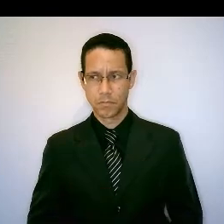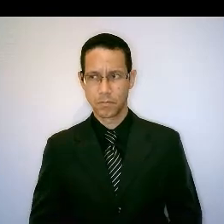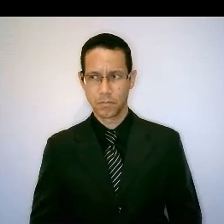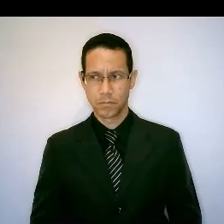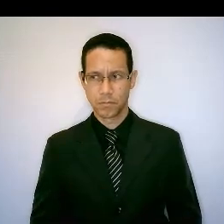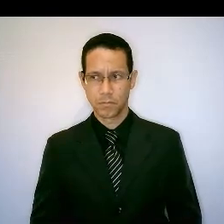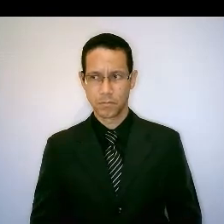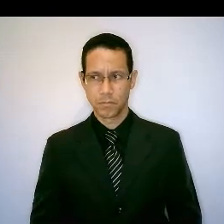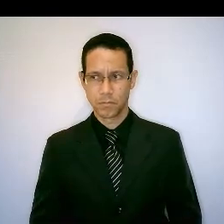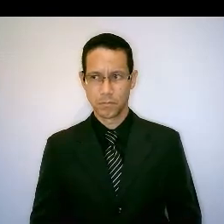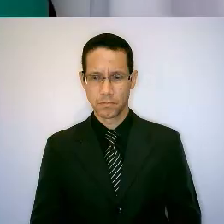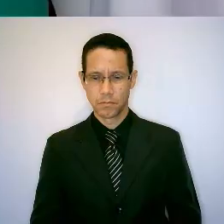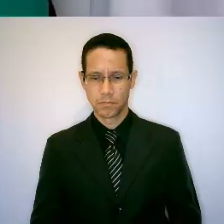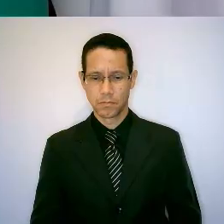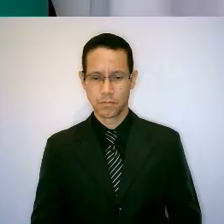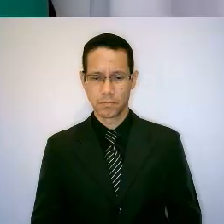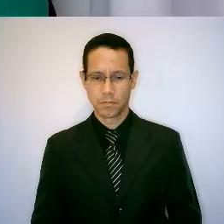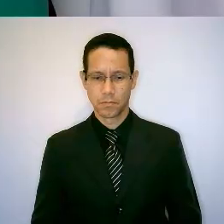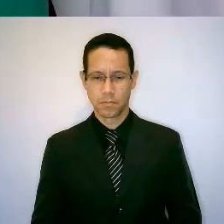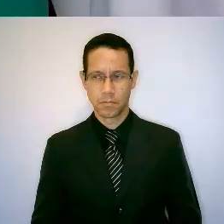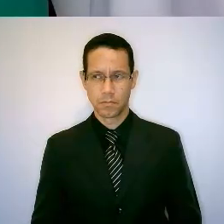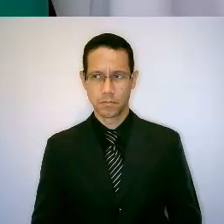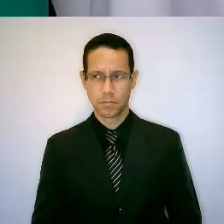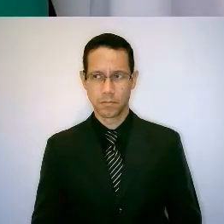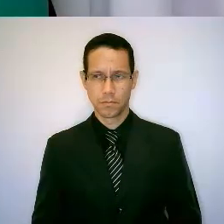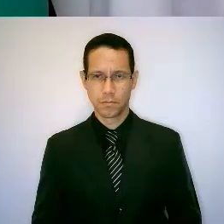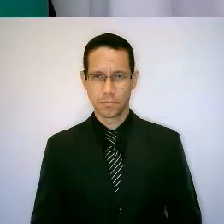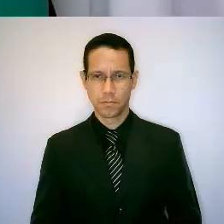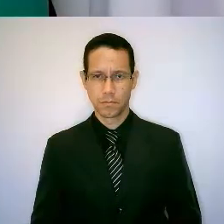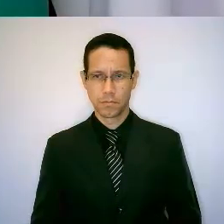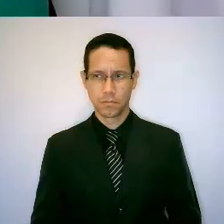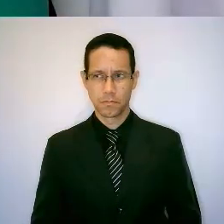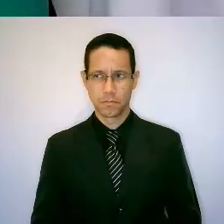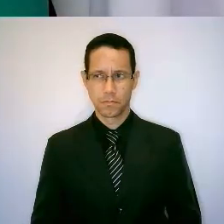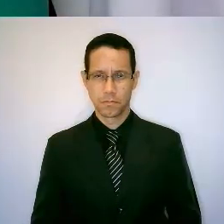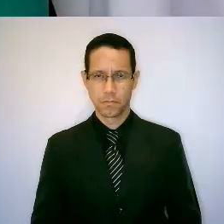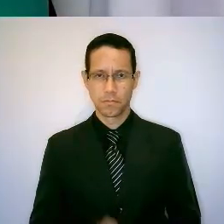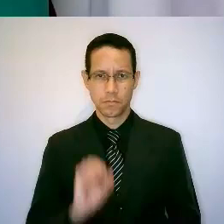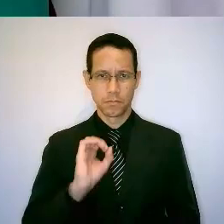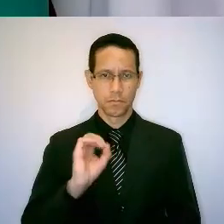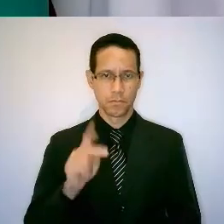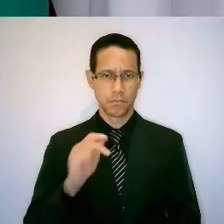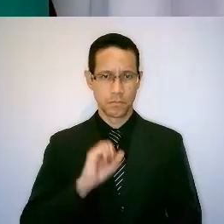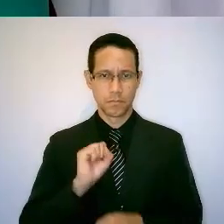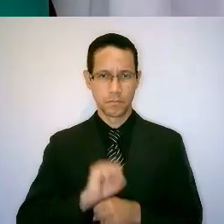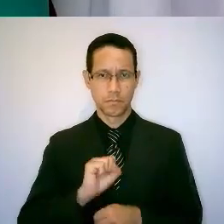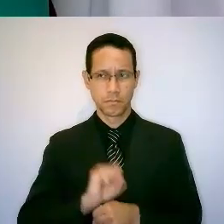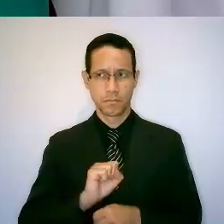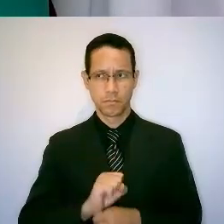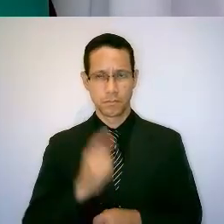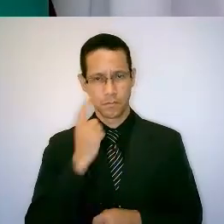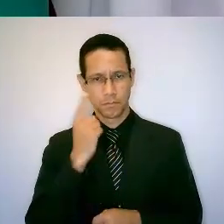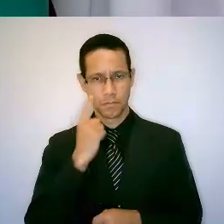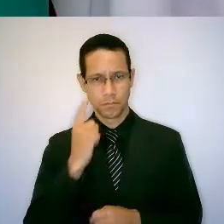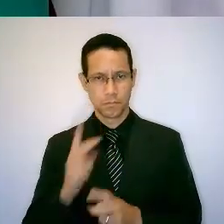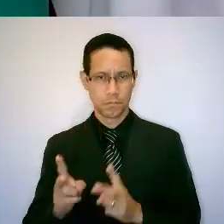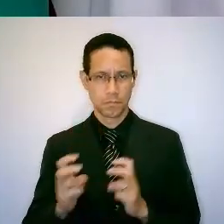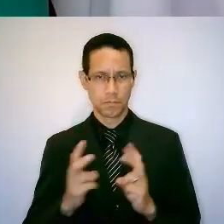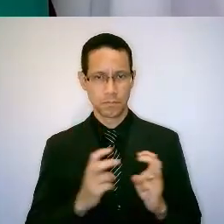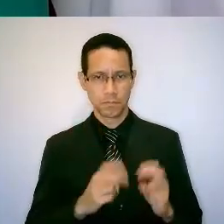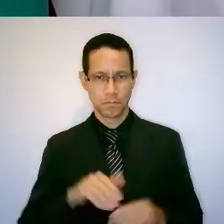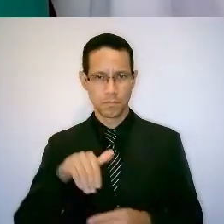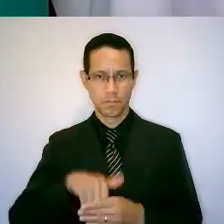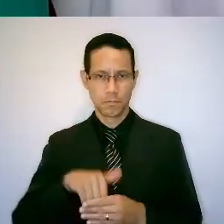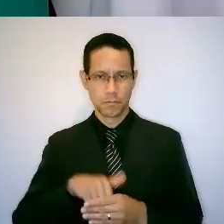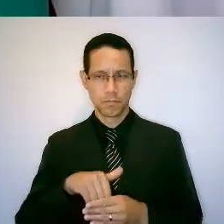exatamente só pedir para você nessa aguardar para completar os votos aqui do avisou e também da Dra